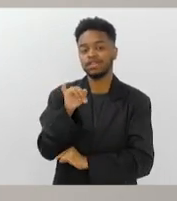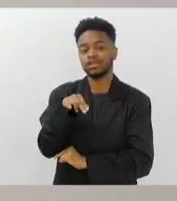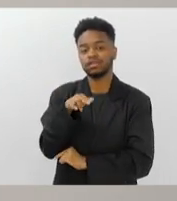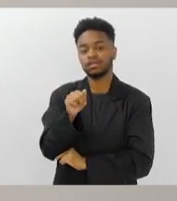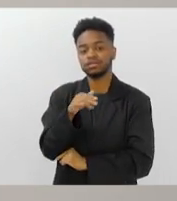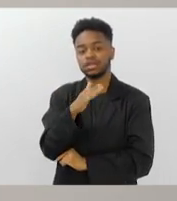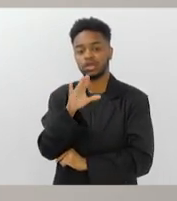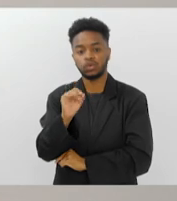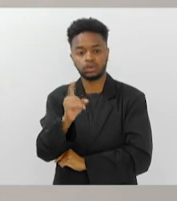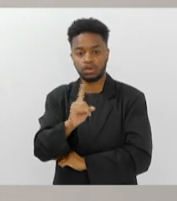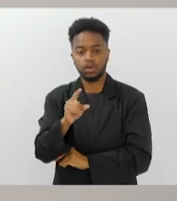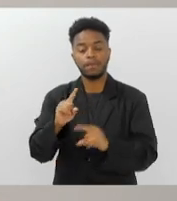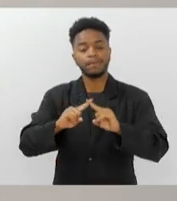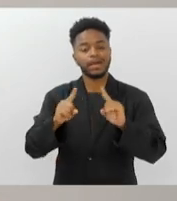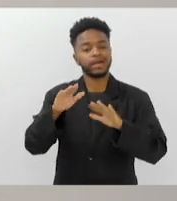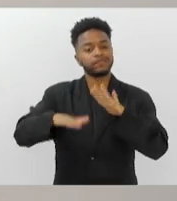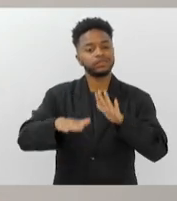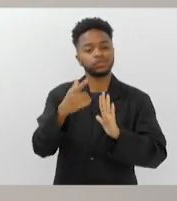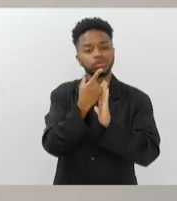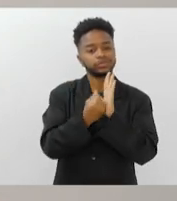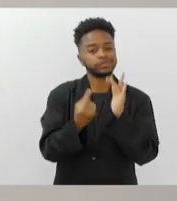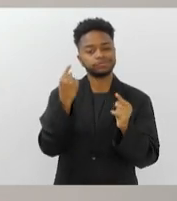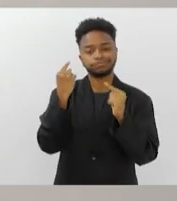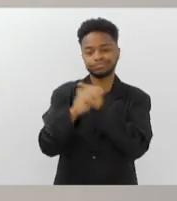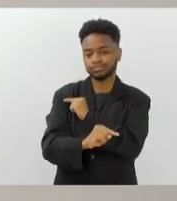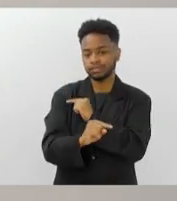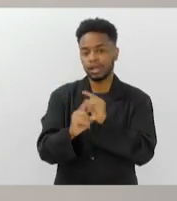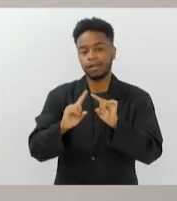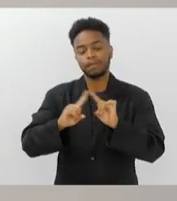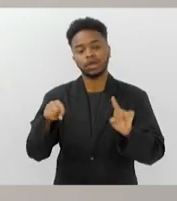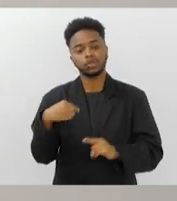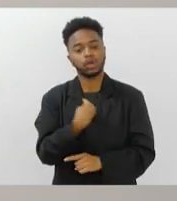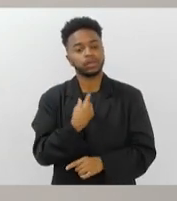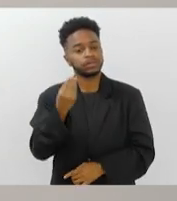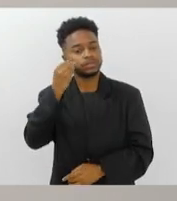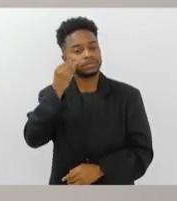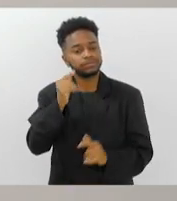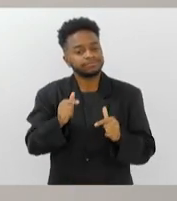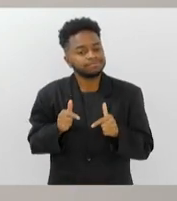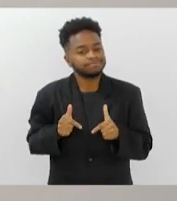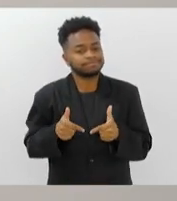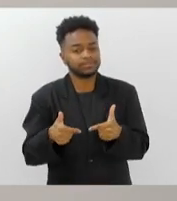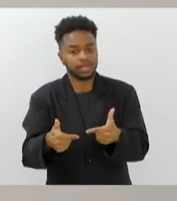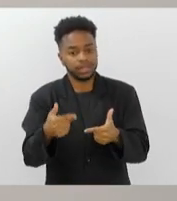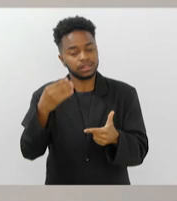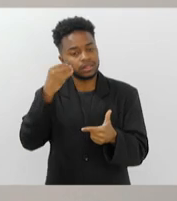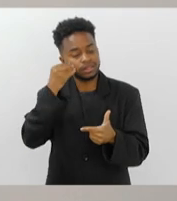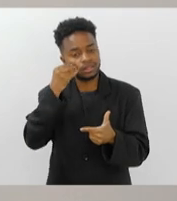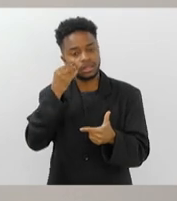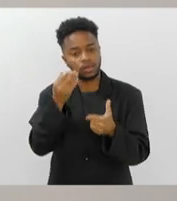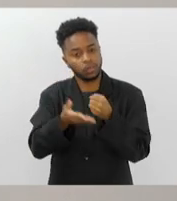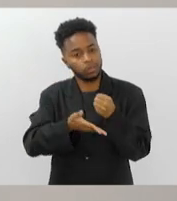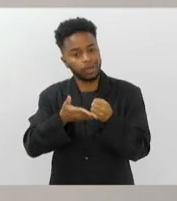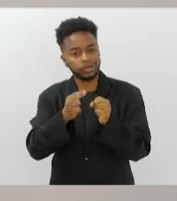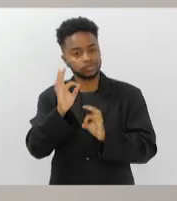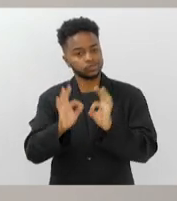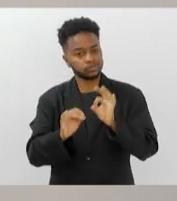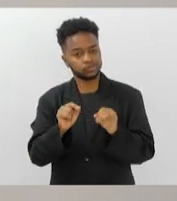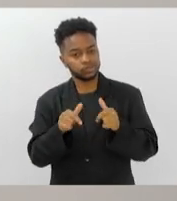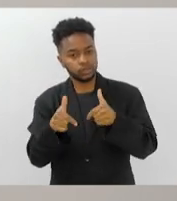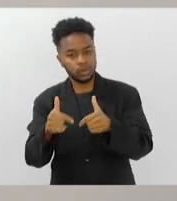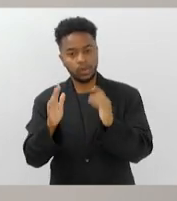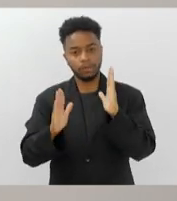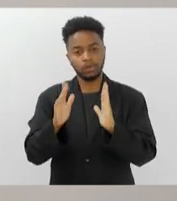orçamento nem sempre vem no valor mas a gente tem conseguido fazer a minimamente né pelo menos o que tá planejado nesses dois